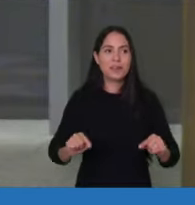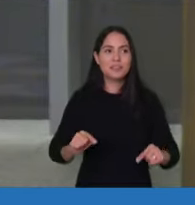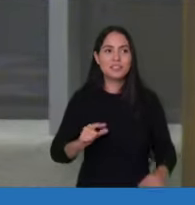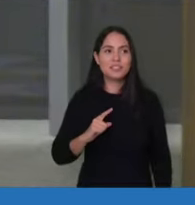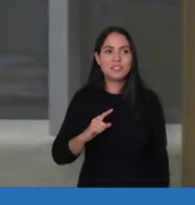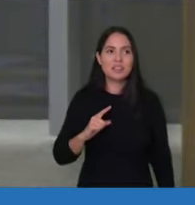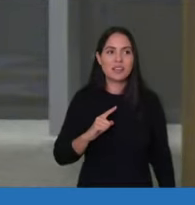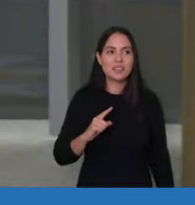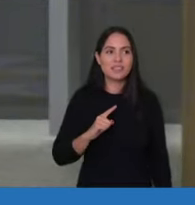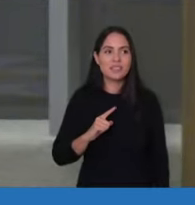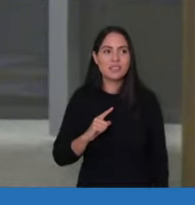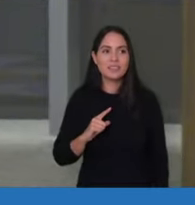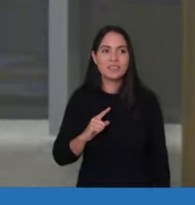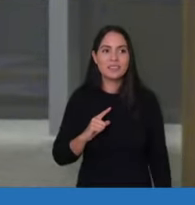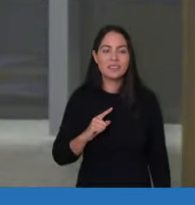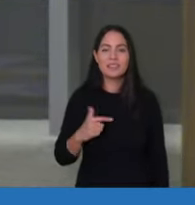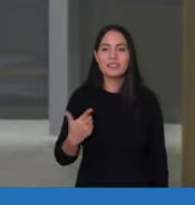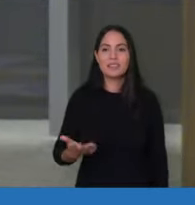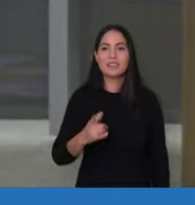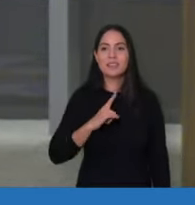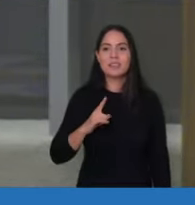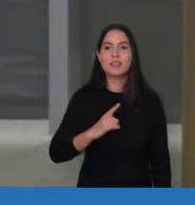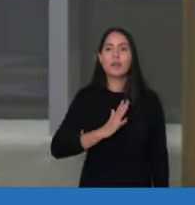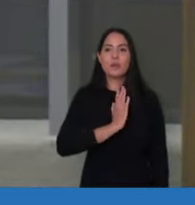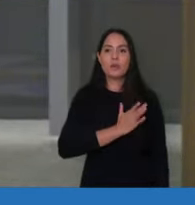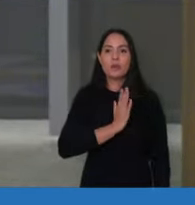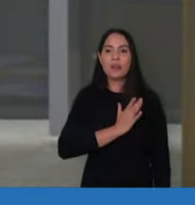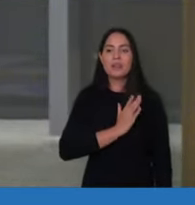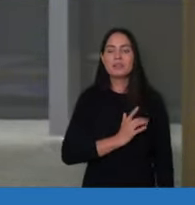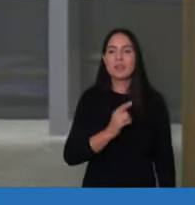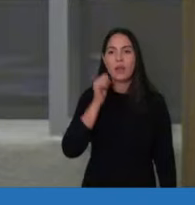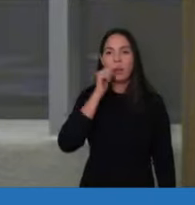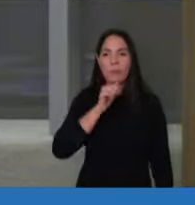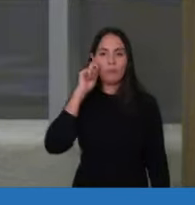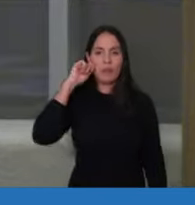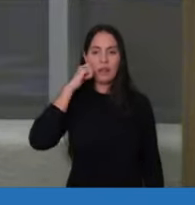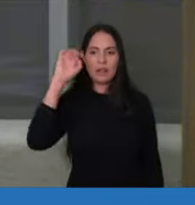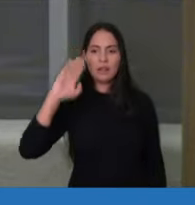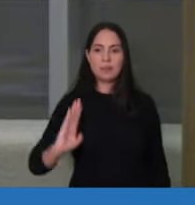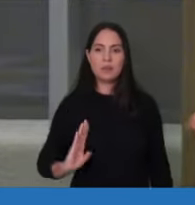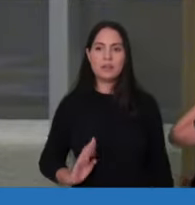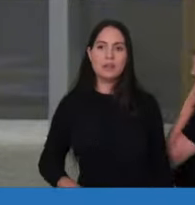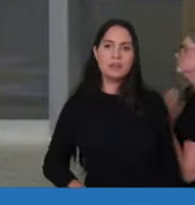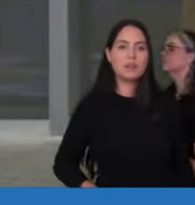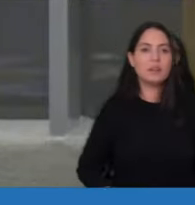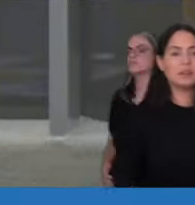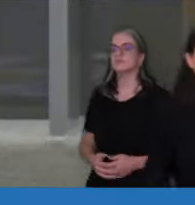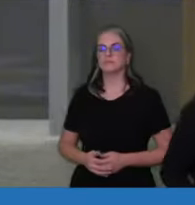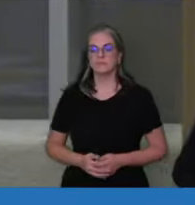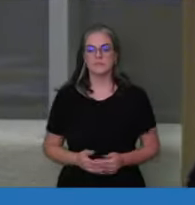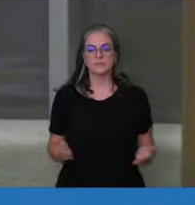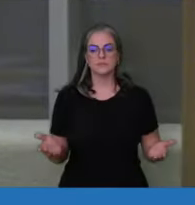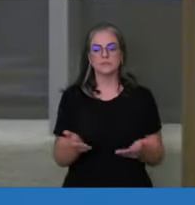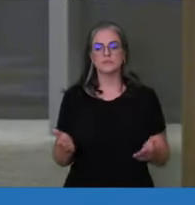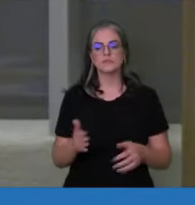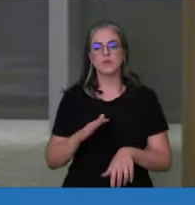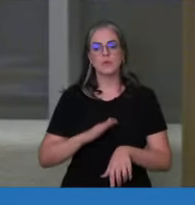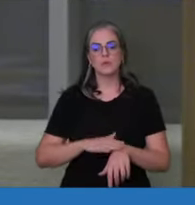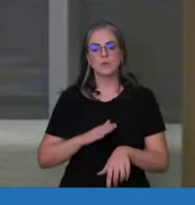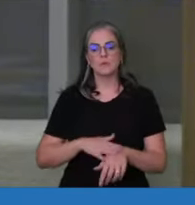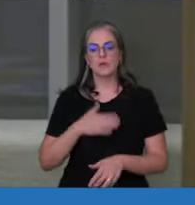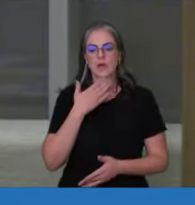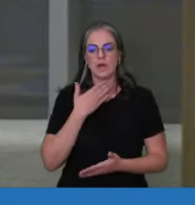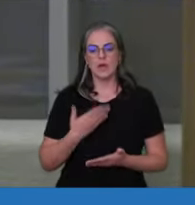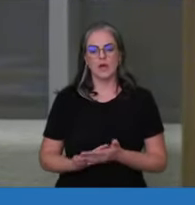sopro de esperança no meu coração de mulher preta brasileira. E o que nos estarrece nesse momento é saber que